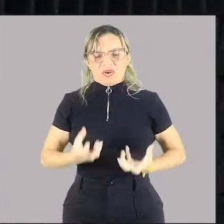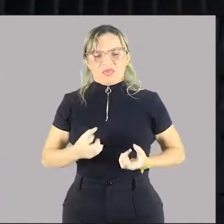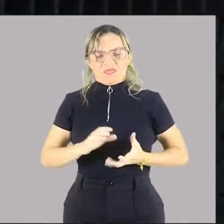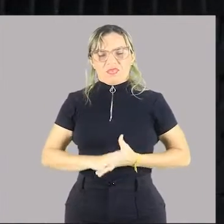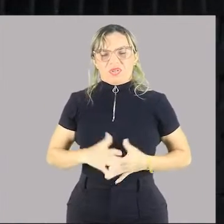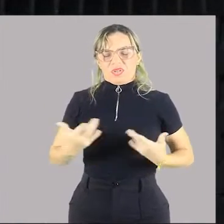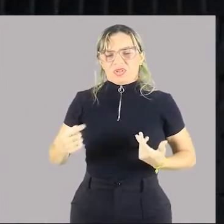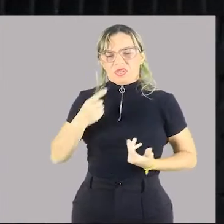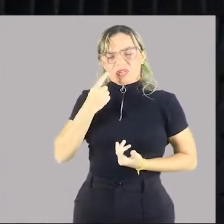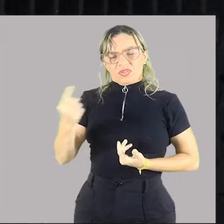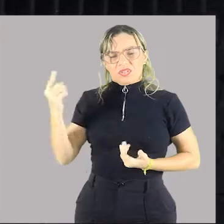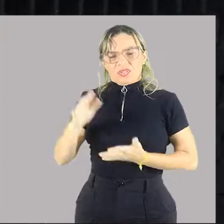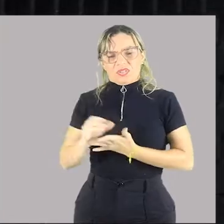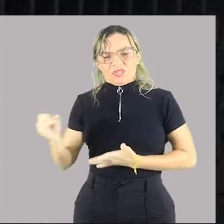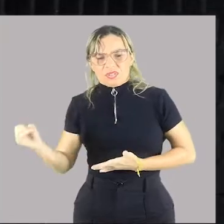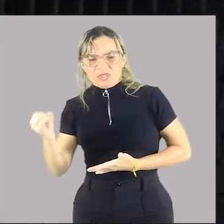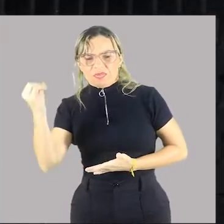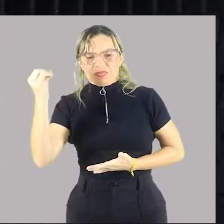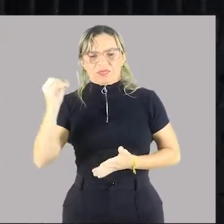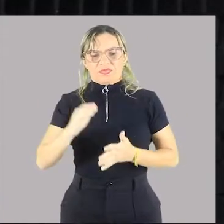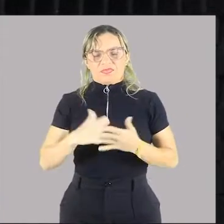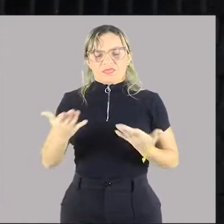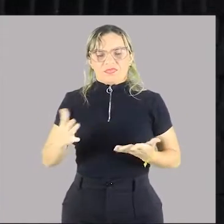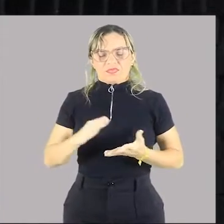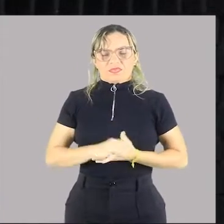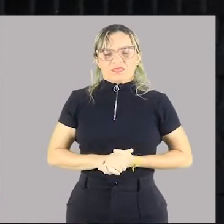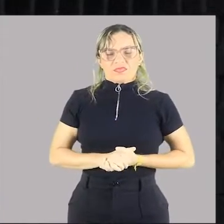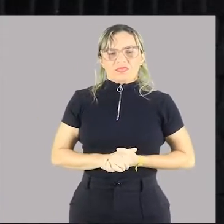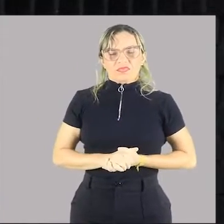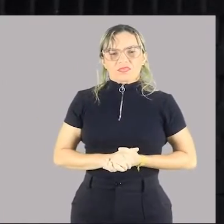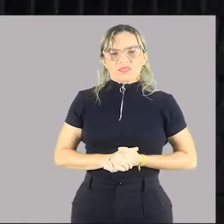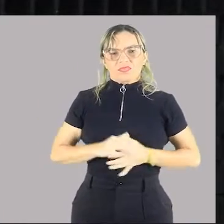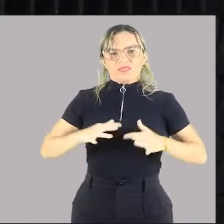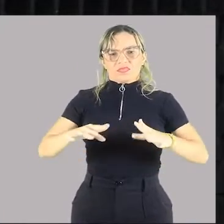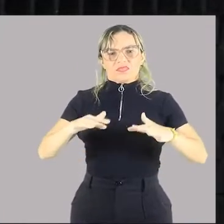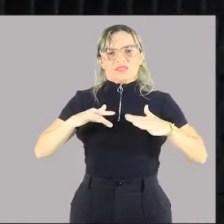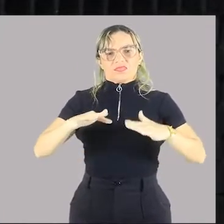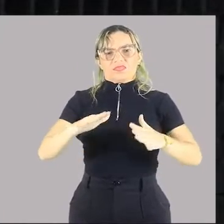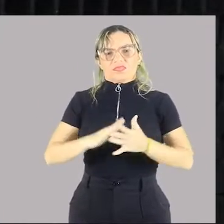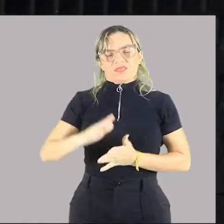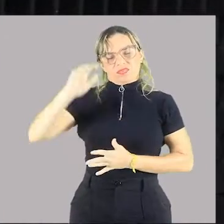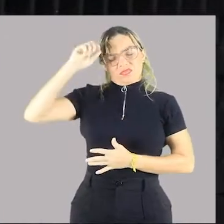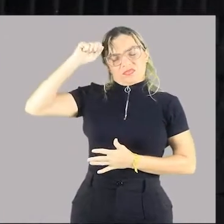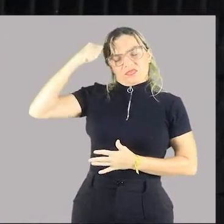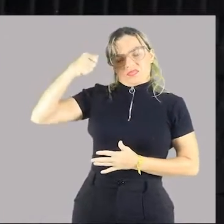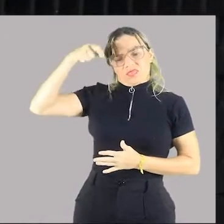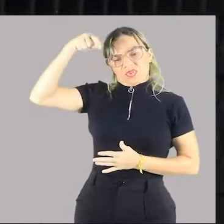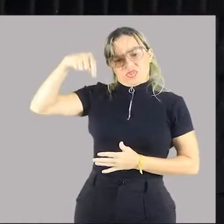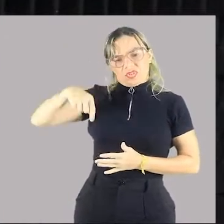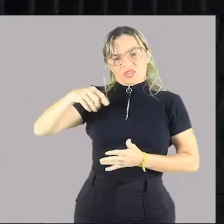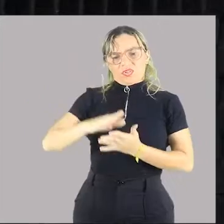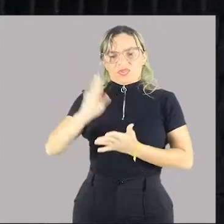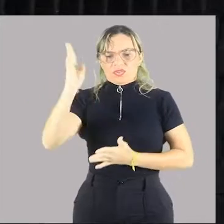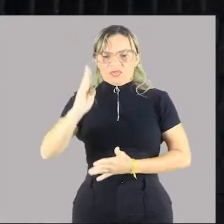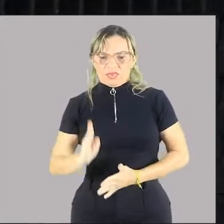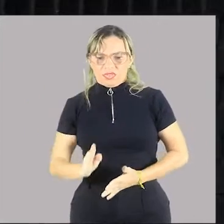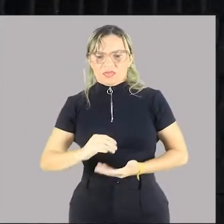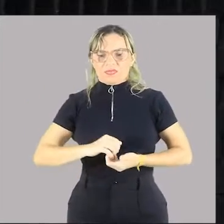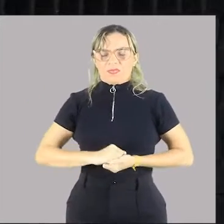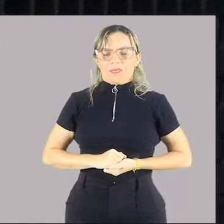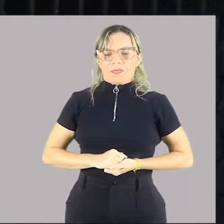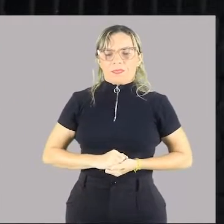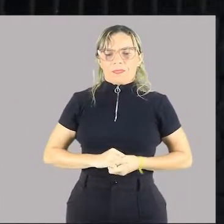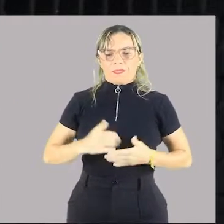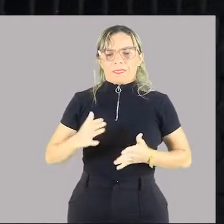E que é extremamente importante para o movimento negro do Brasil. Certo? Agora,